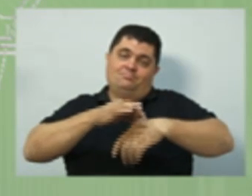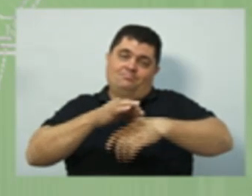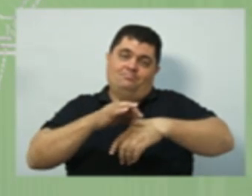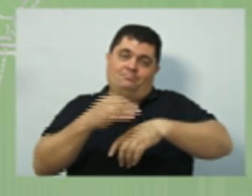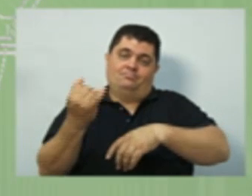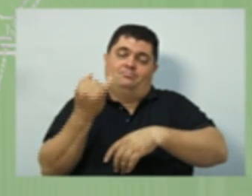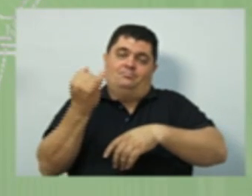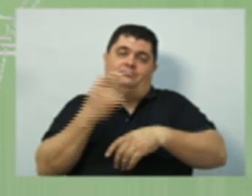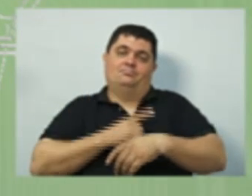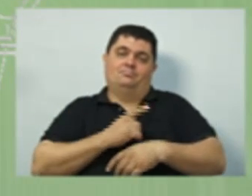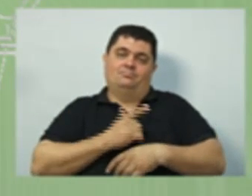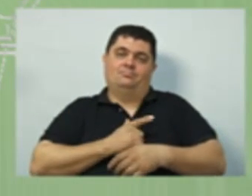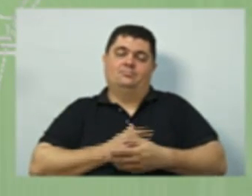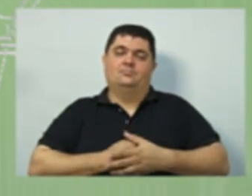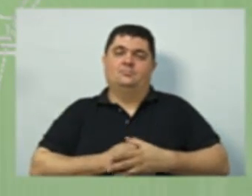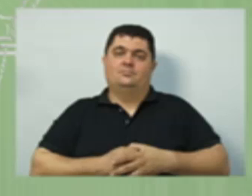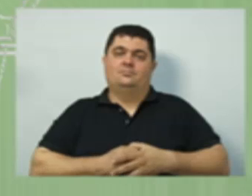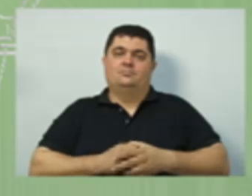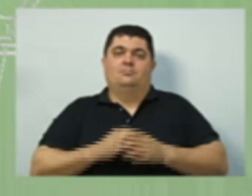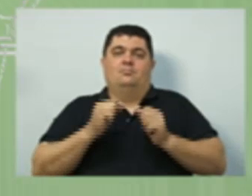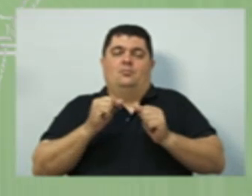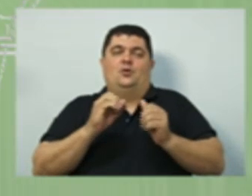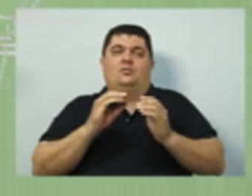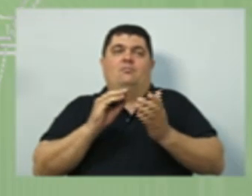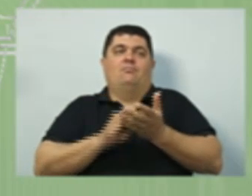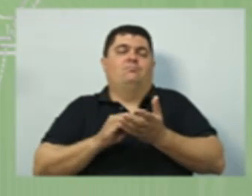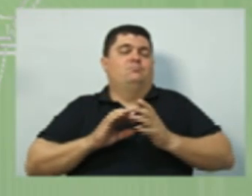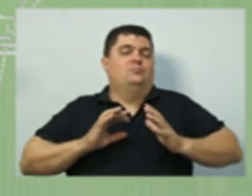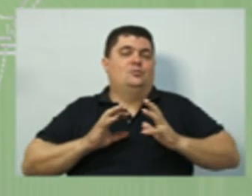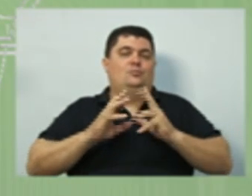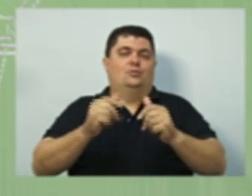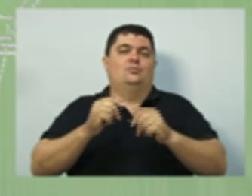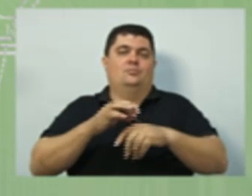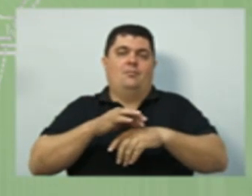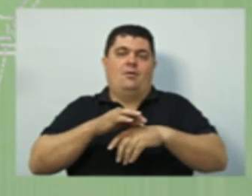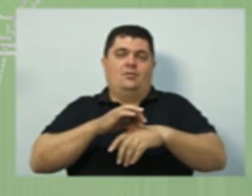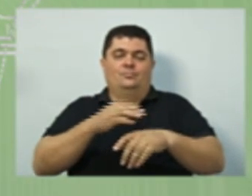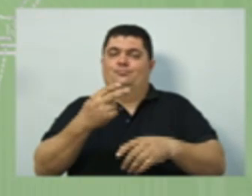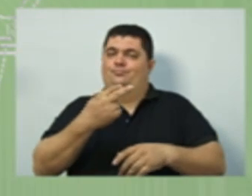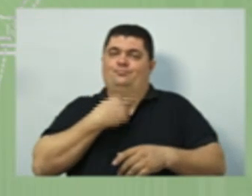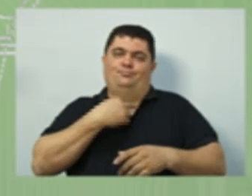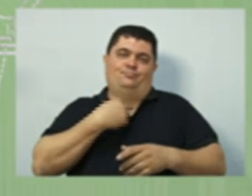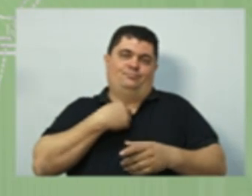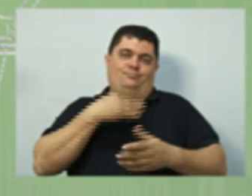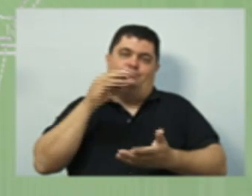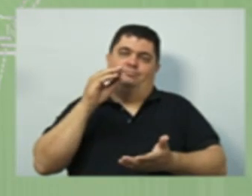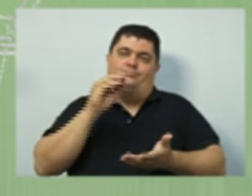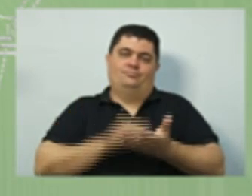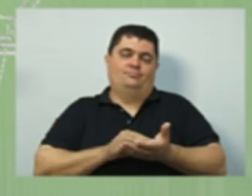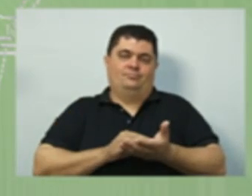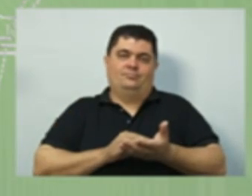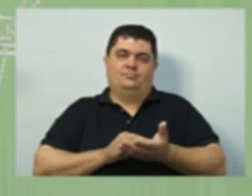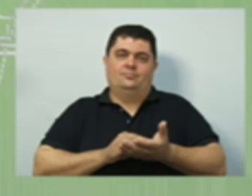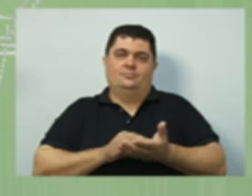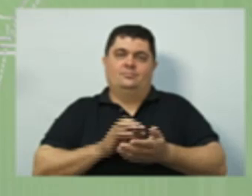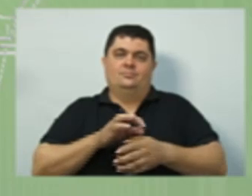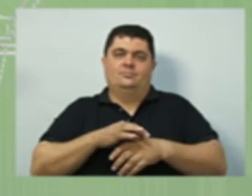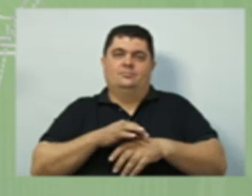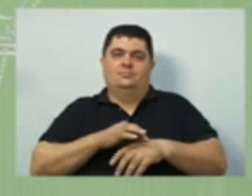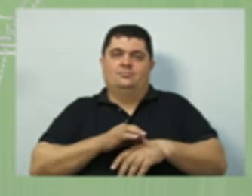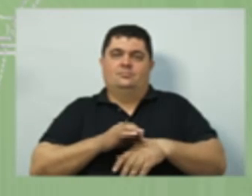carne. Pode faltar tudo, menos a carne. A carne, então, você entende que